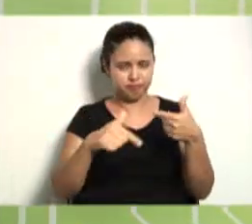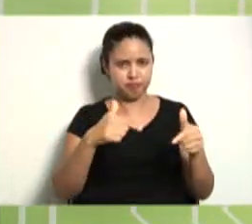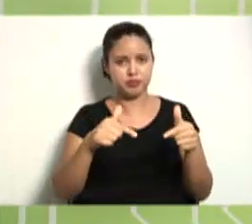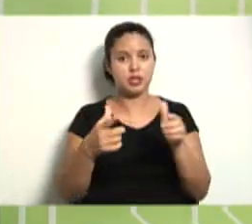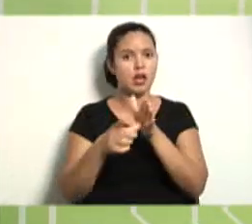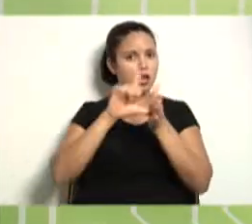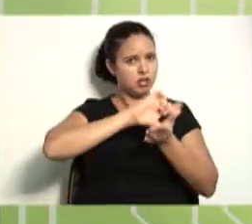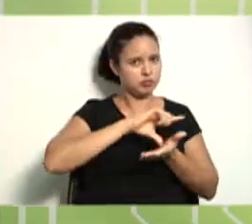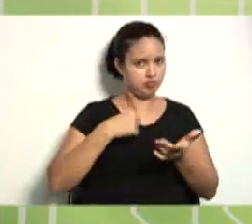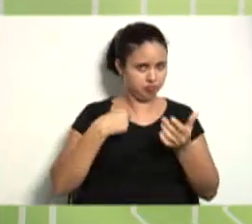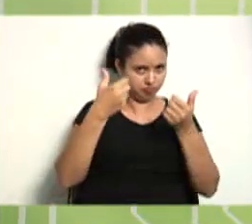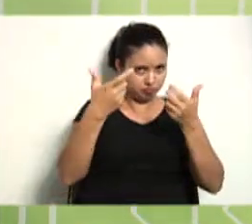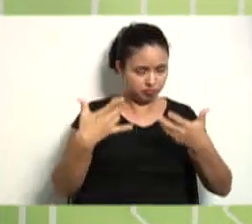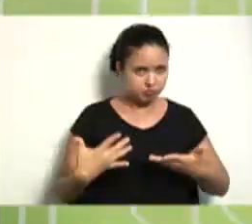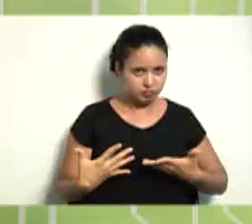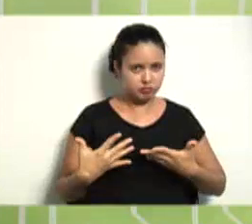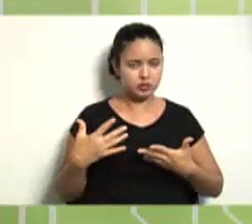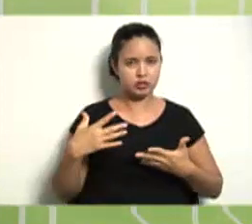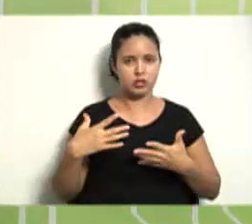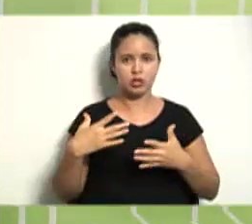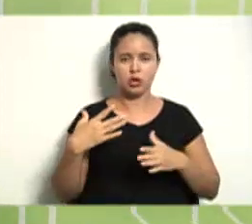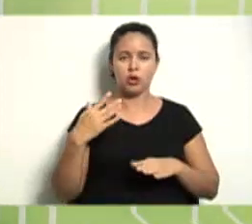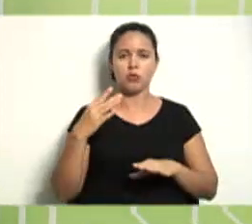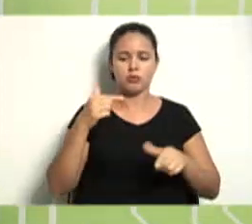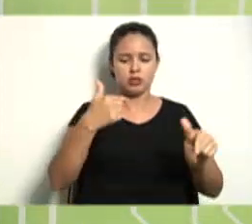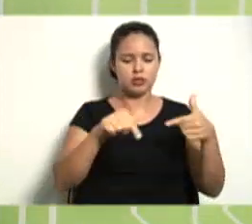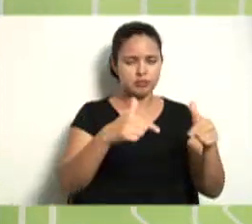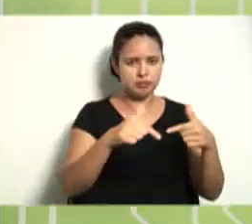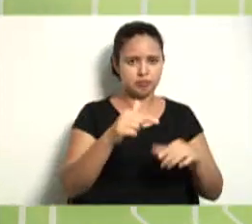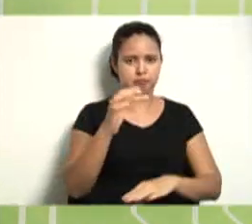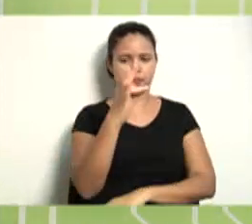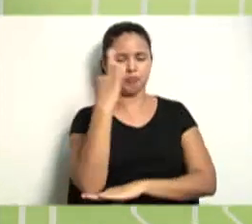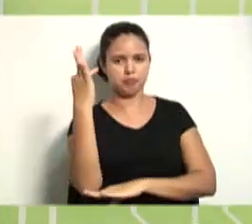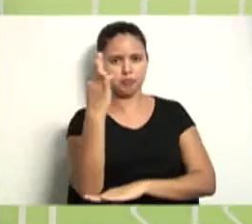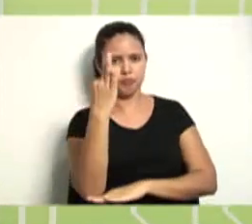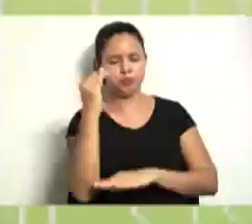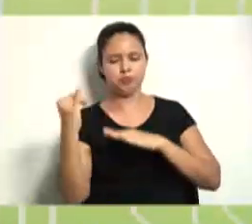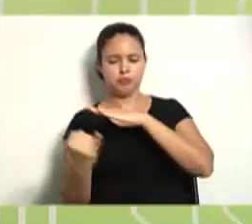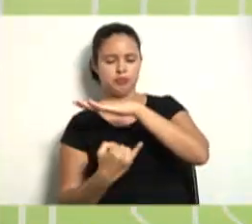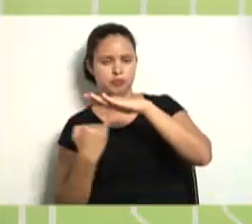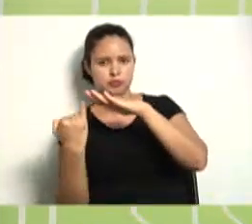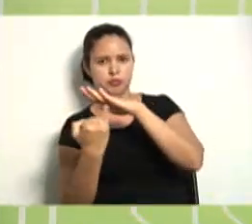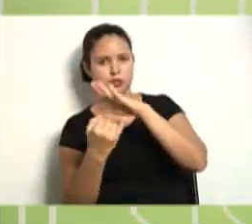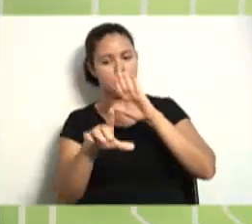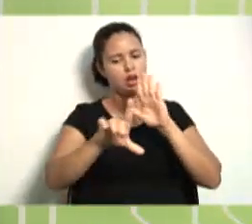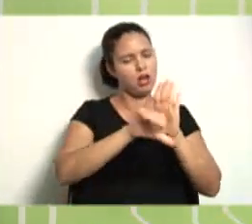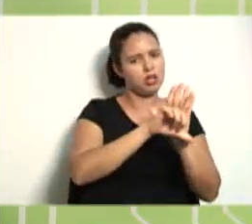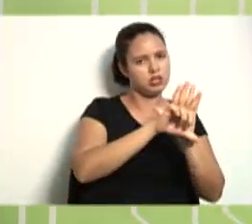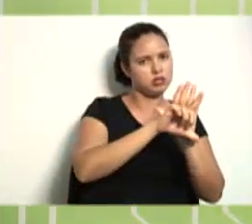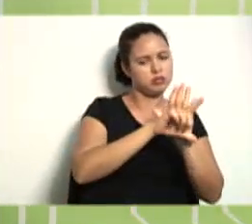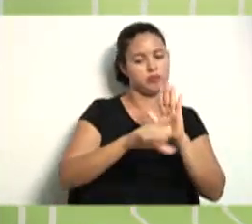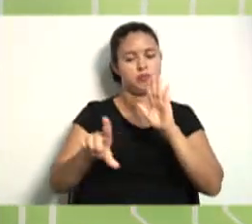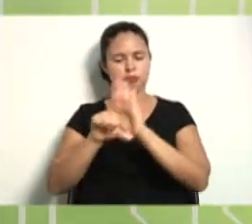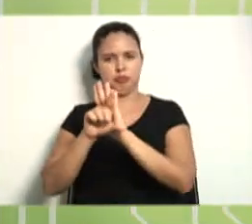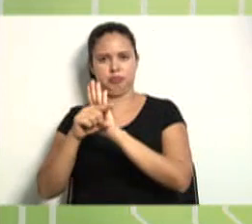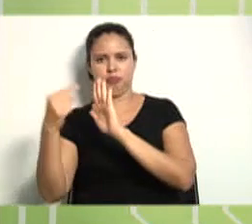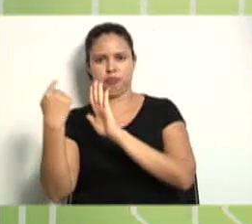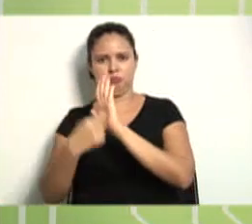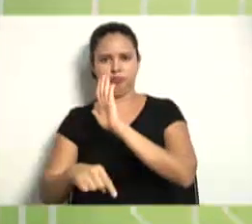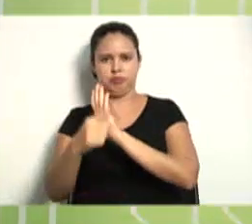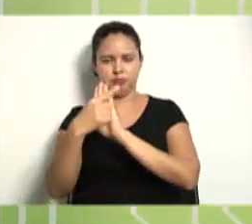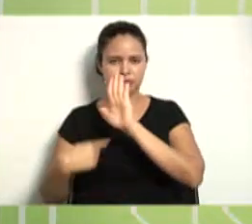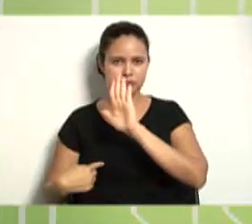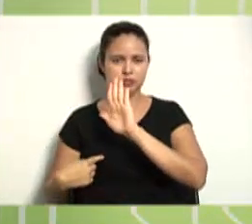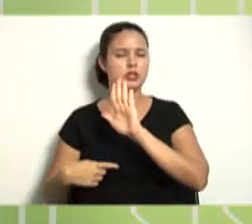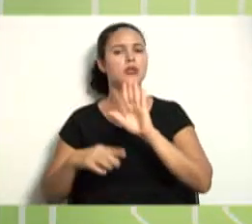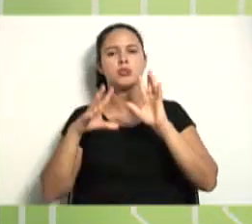lá no começo da aula, o formal, o informal, remunerado, não remunerado, ilegal, legal, todas essas atividades